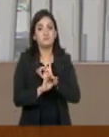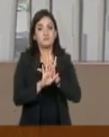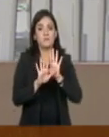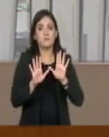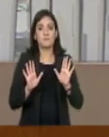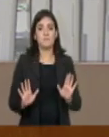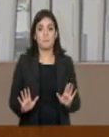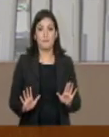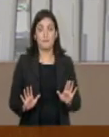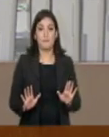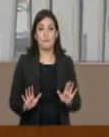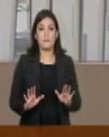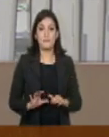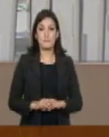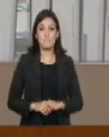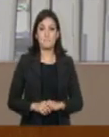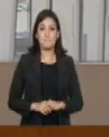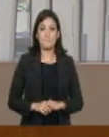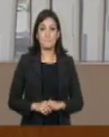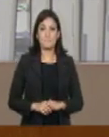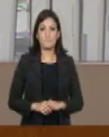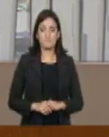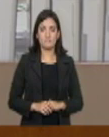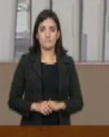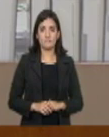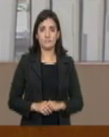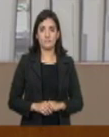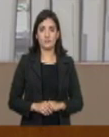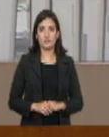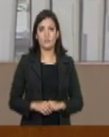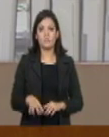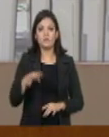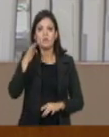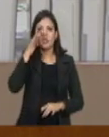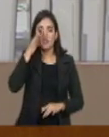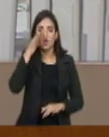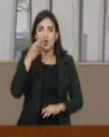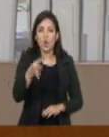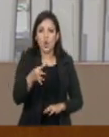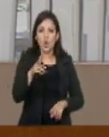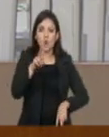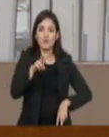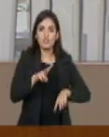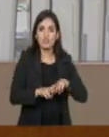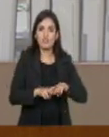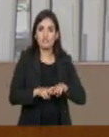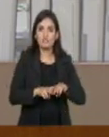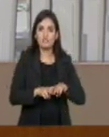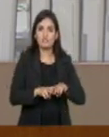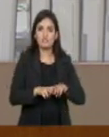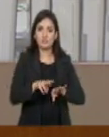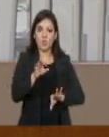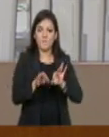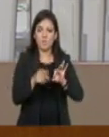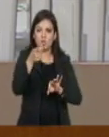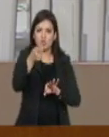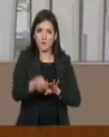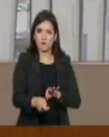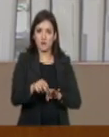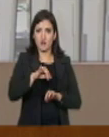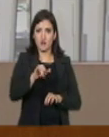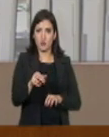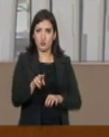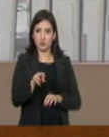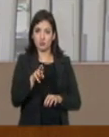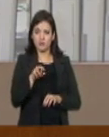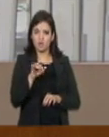no entanto, que nos casos de condenação por tribunal do júri, não incide tal previsão contida